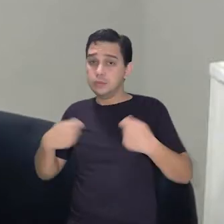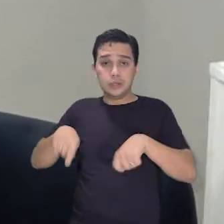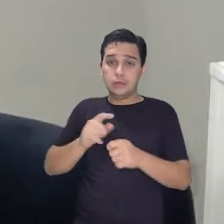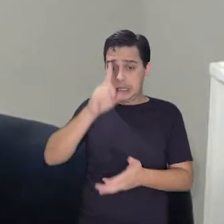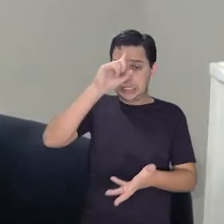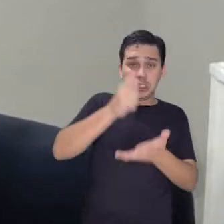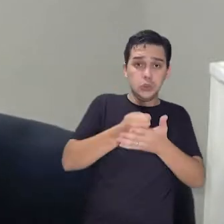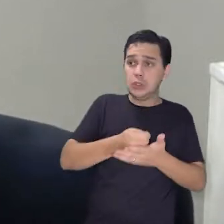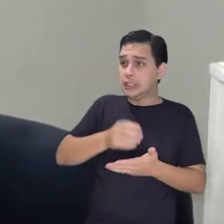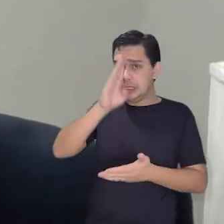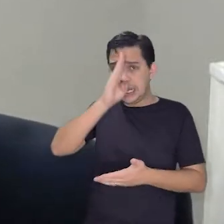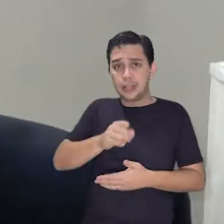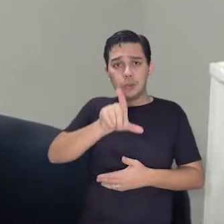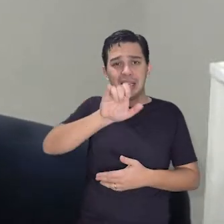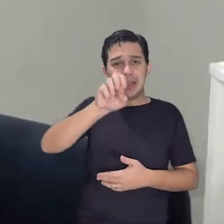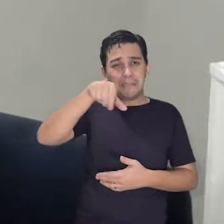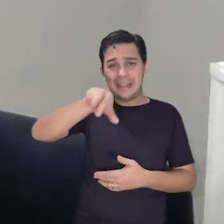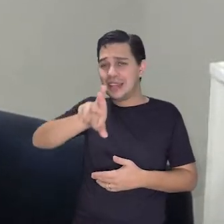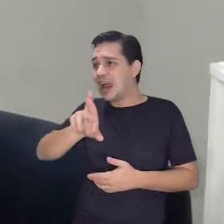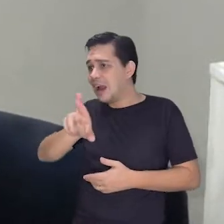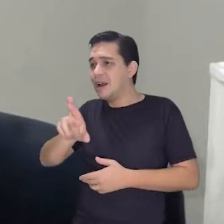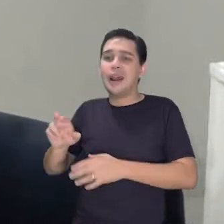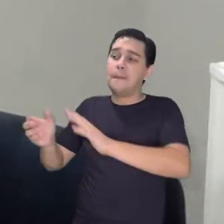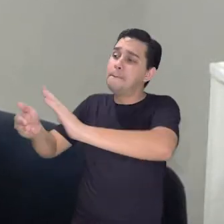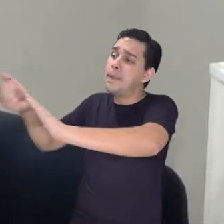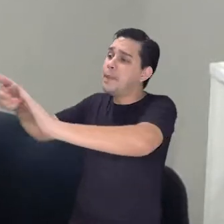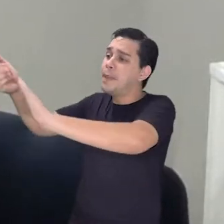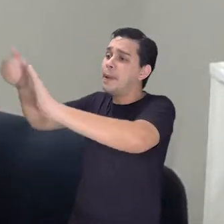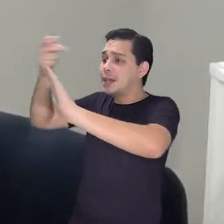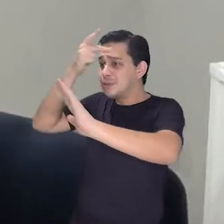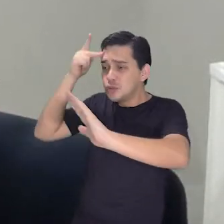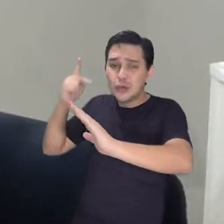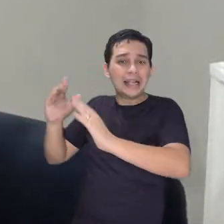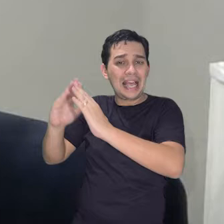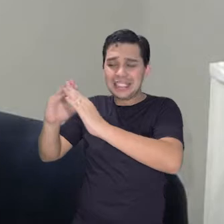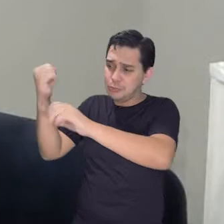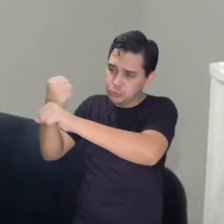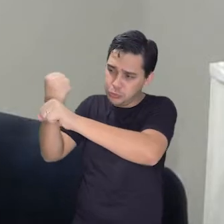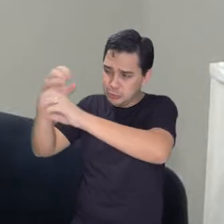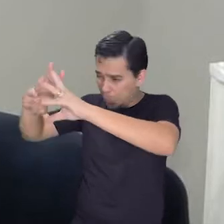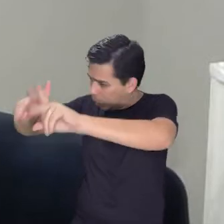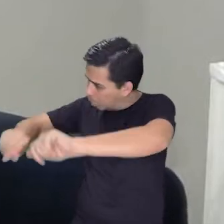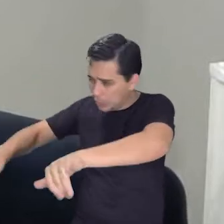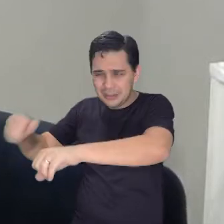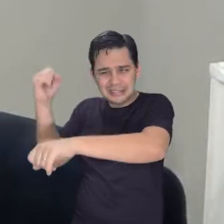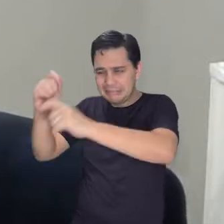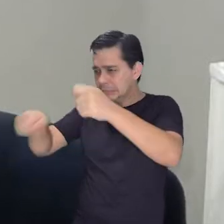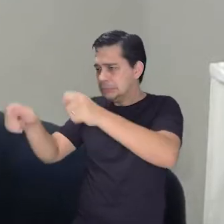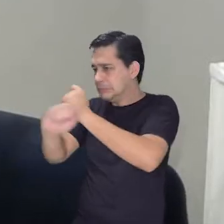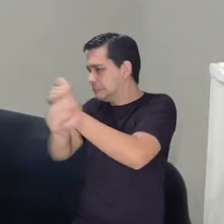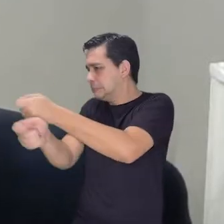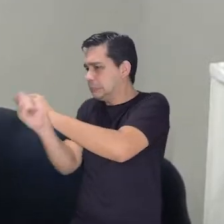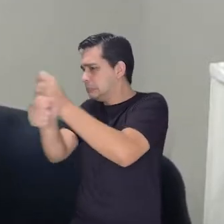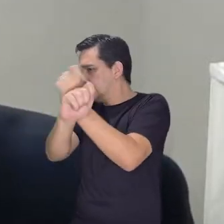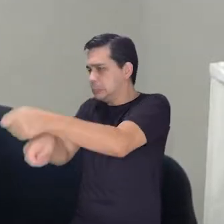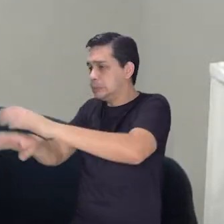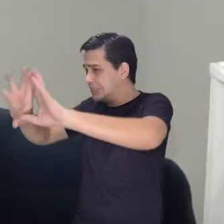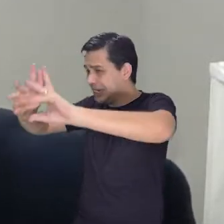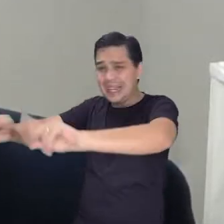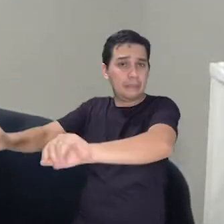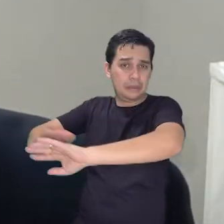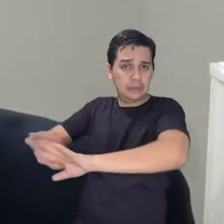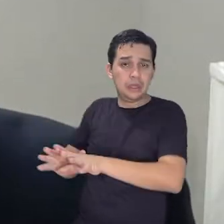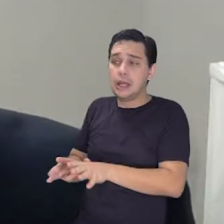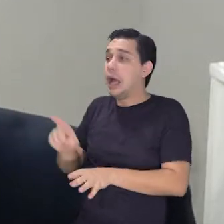de recuperação da área degradada. E, por fim, essa decisão é um excelente precedente para